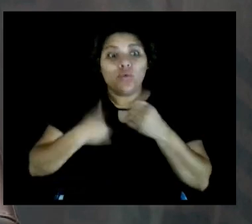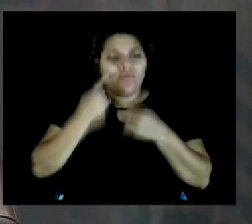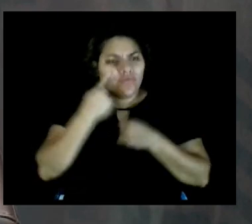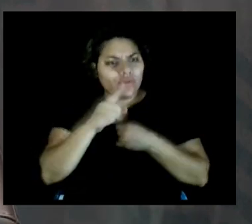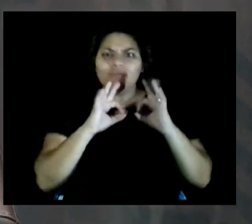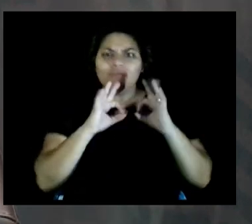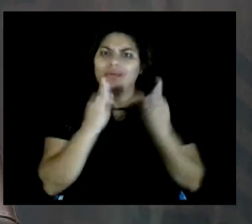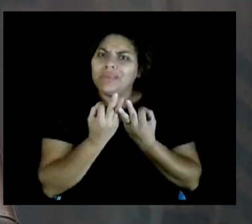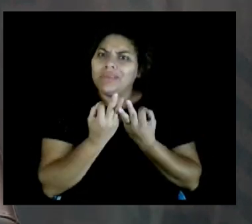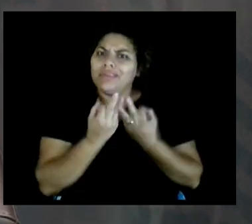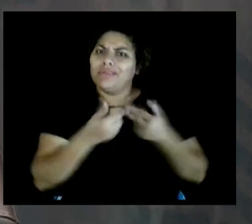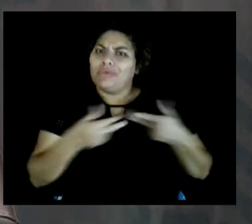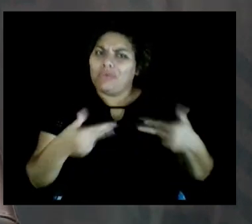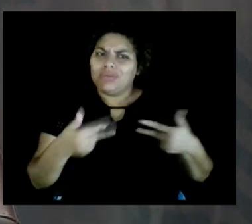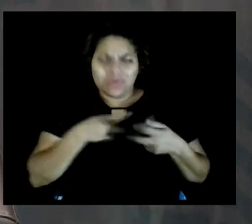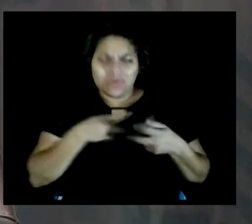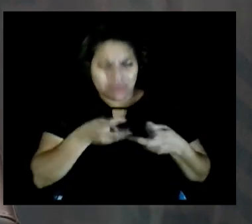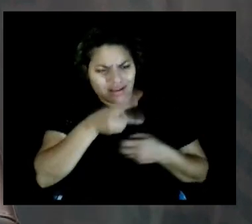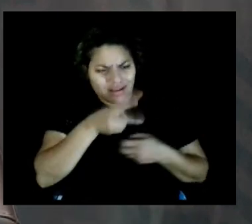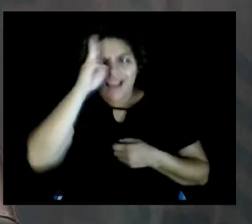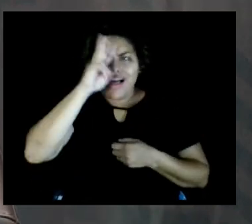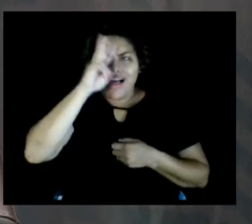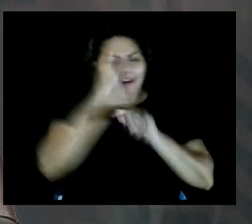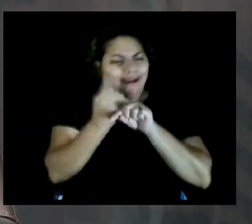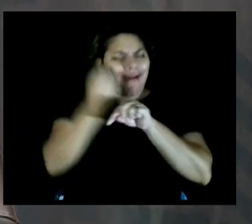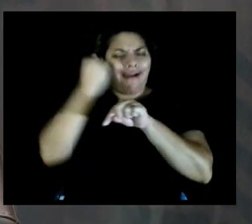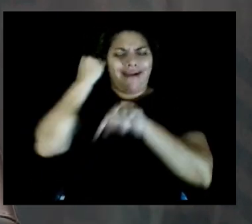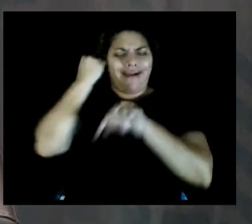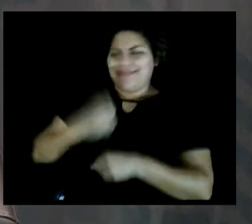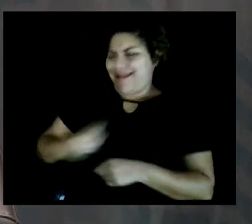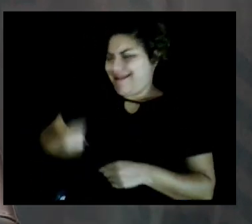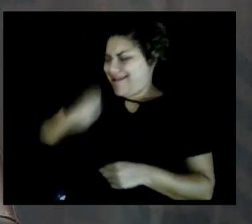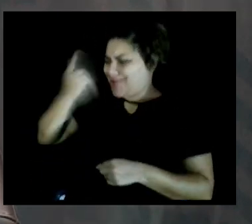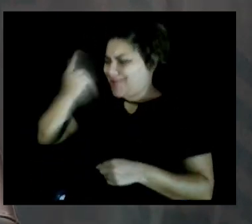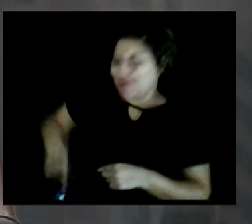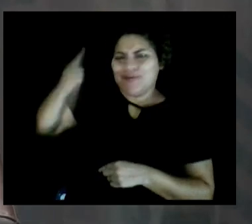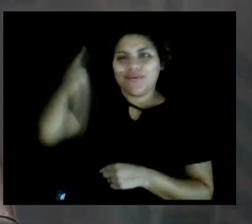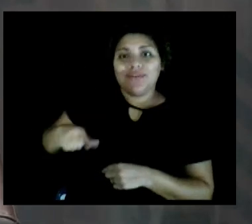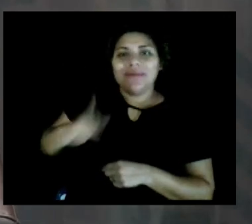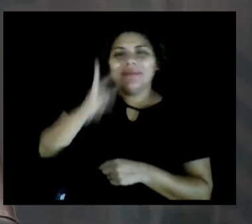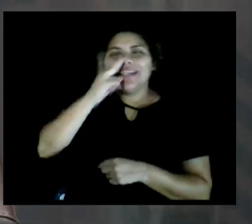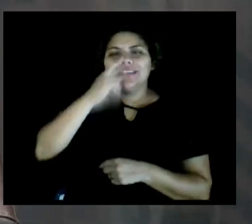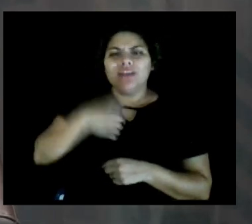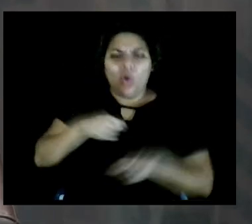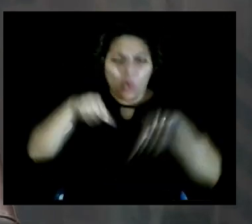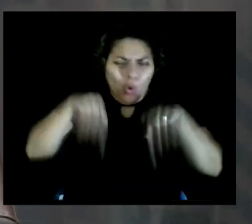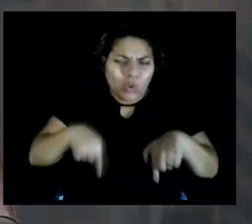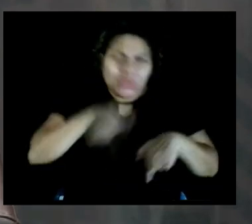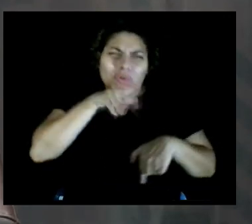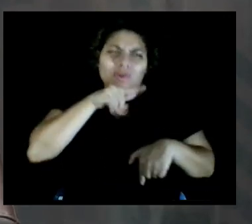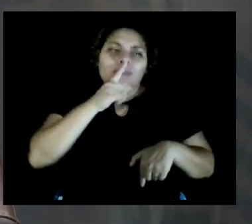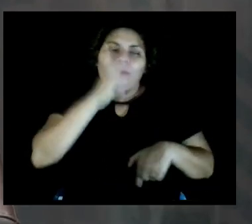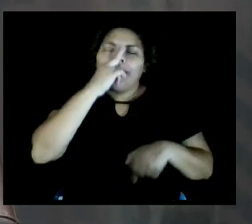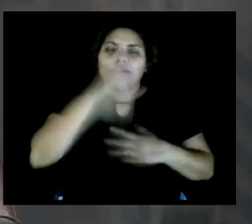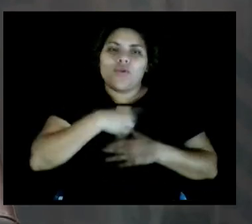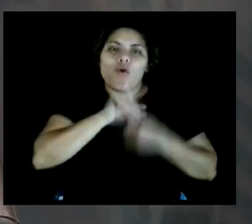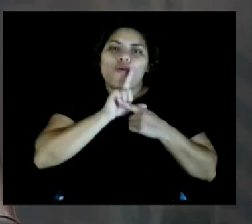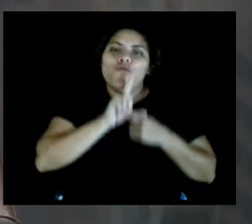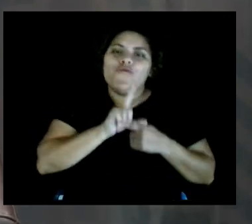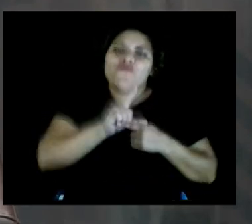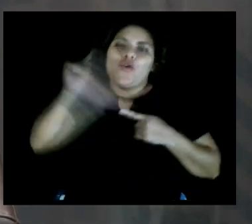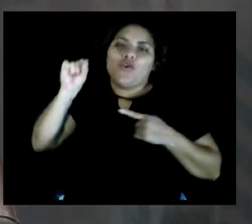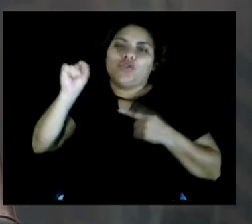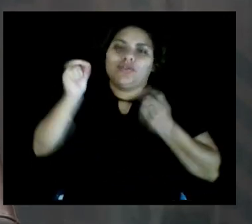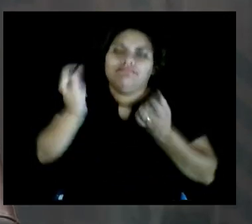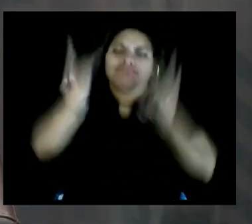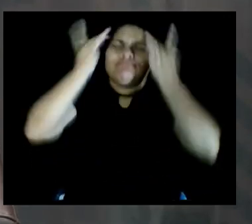fuga. Então, uma fuga para eu reencontrar algo que me traz alegria. Então, se eu estou num momento triste,